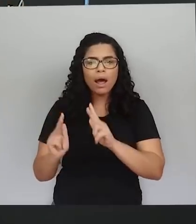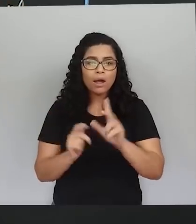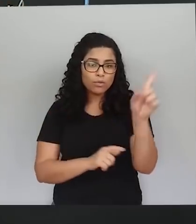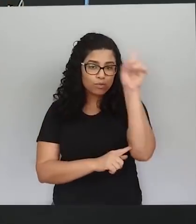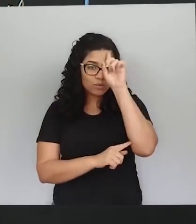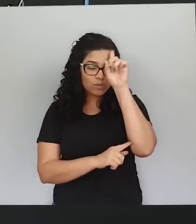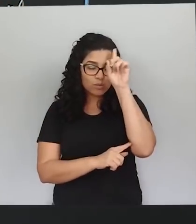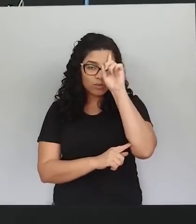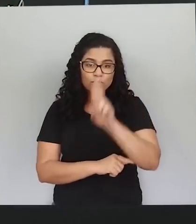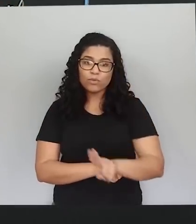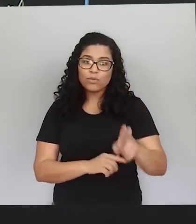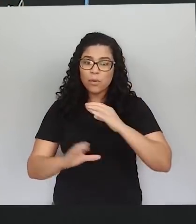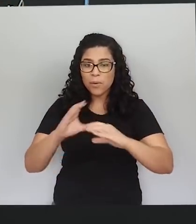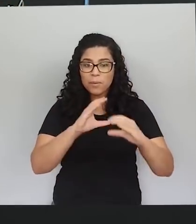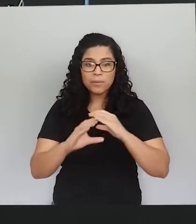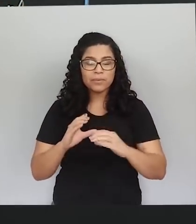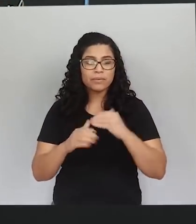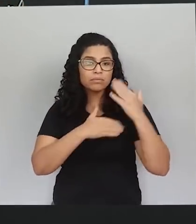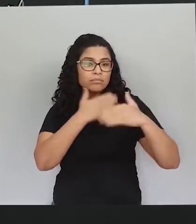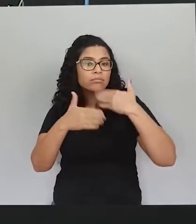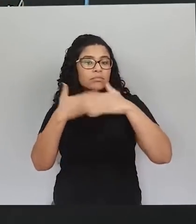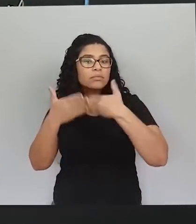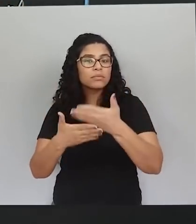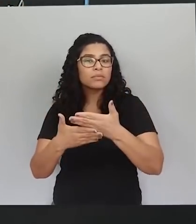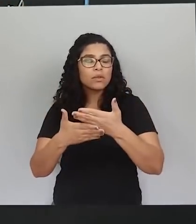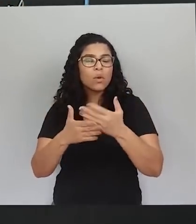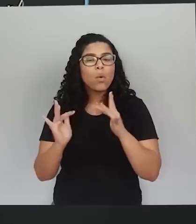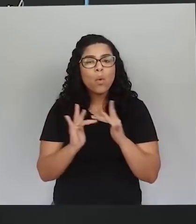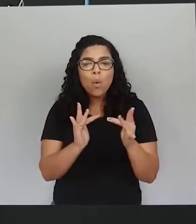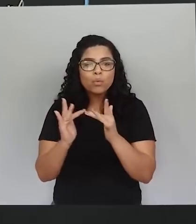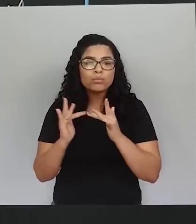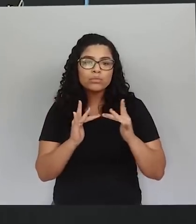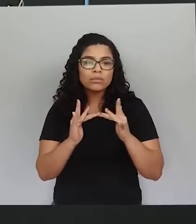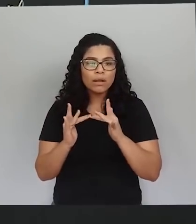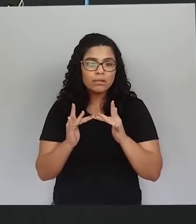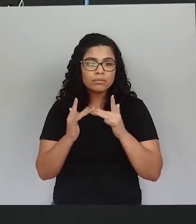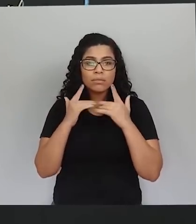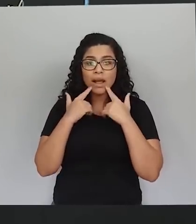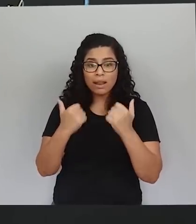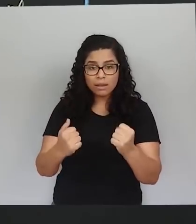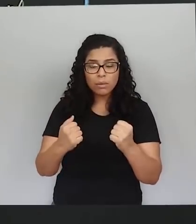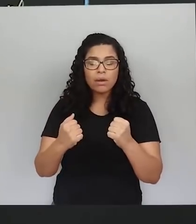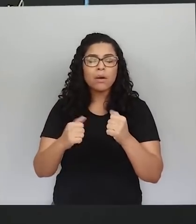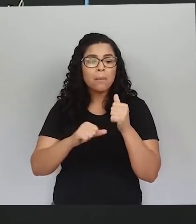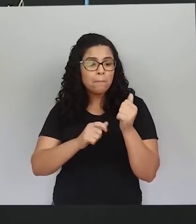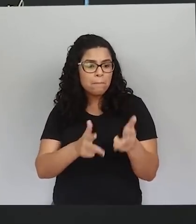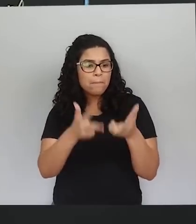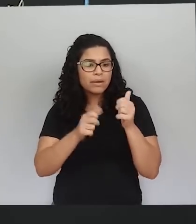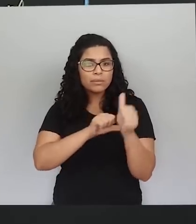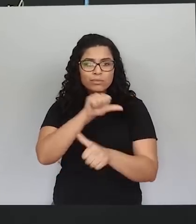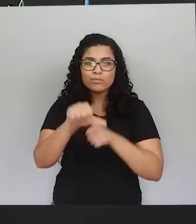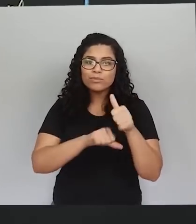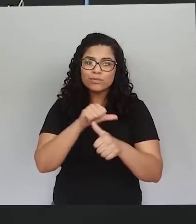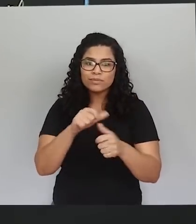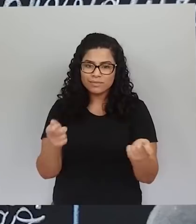fui fazer várias coisas. Em 2014, eu não estava trabalhando. Para onde eu